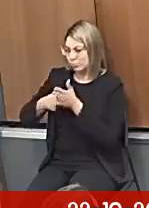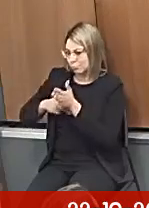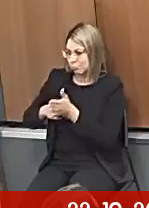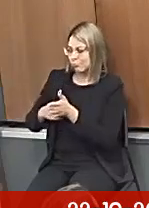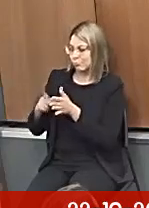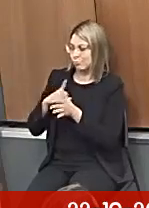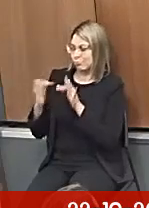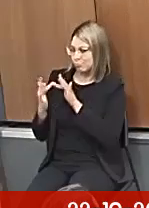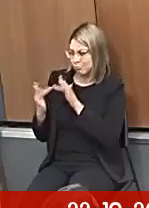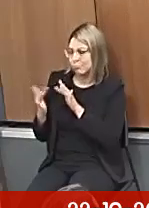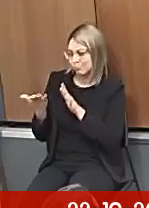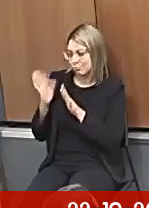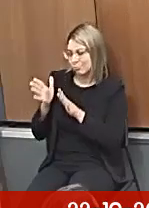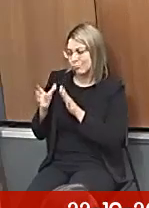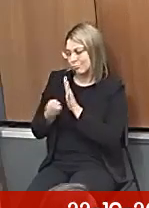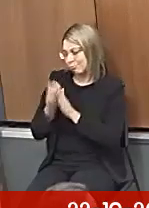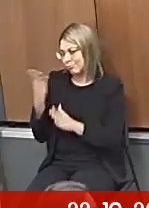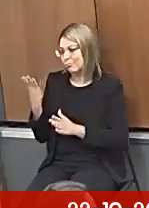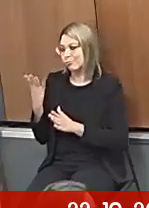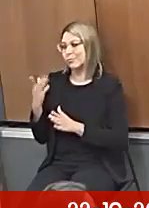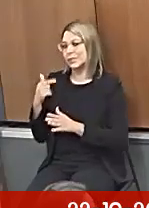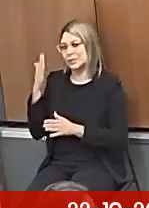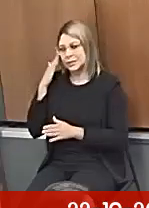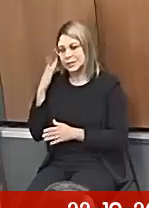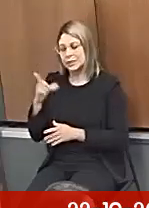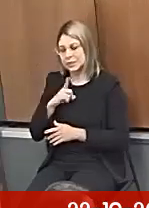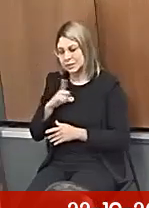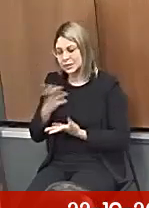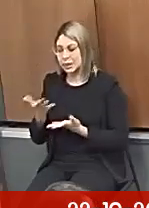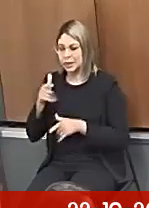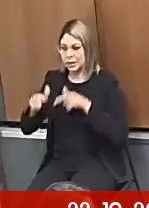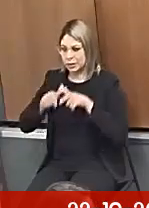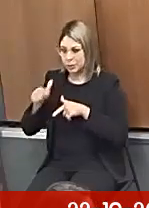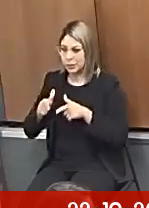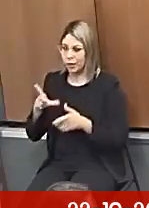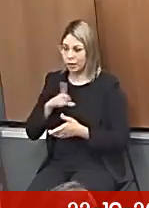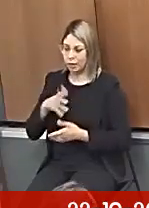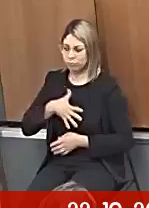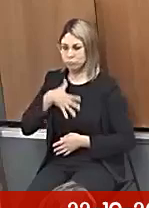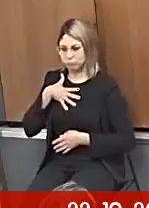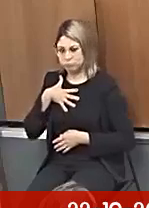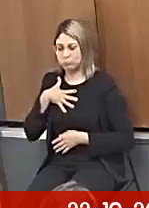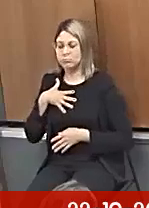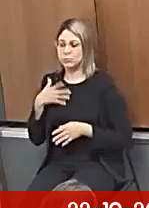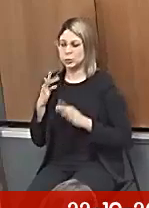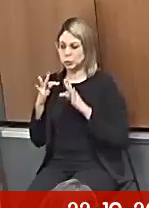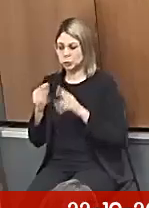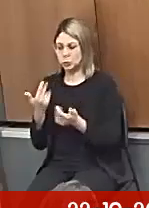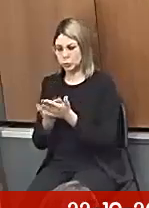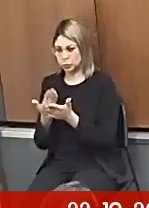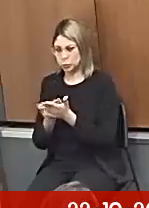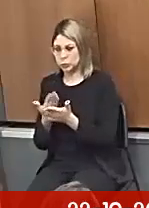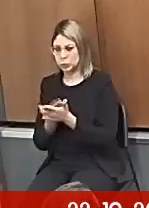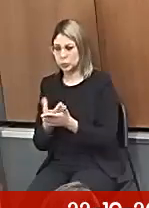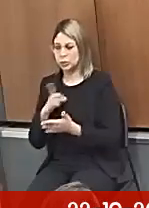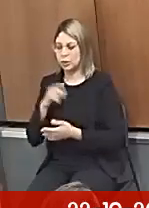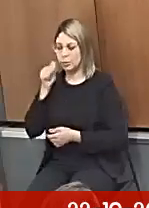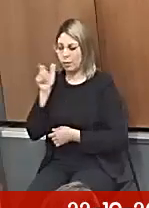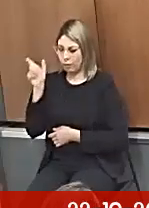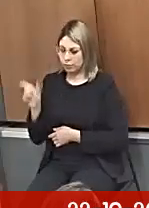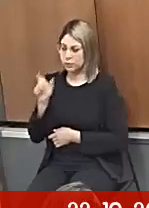sei da construção que vem sendo realizada, realmente foi um orgulho para todas as escolas ter lá a Zuleika